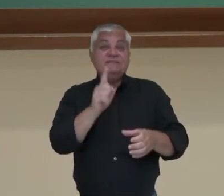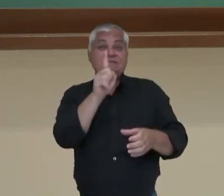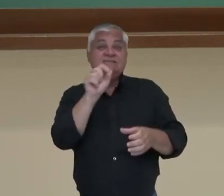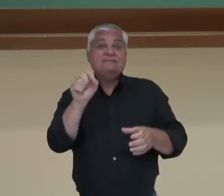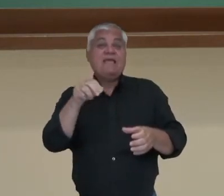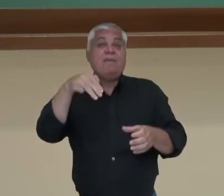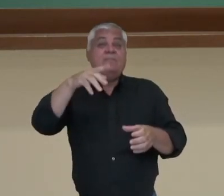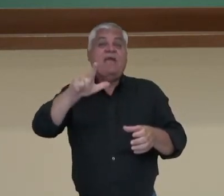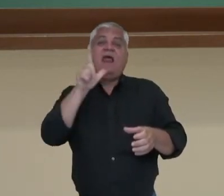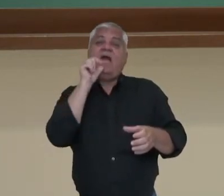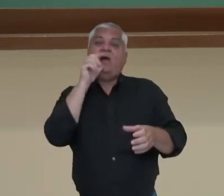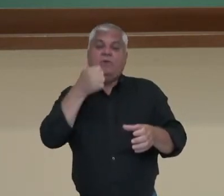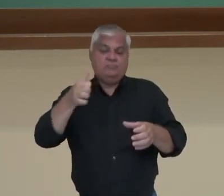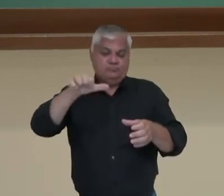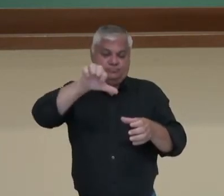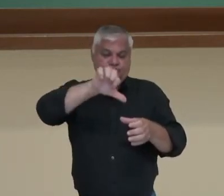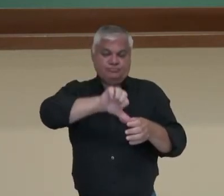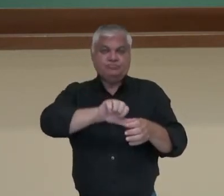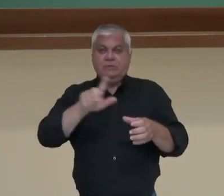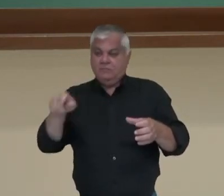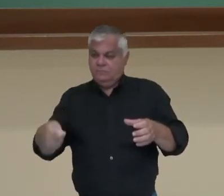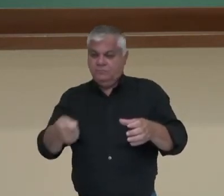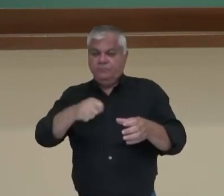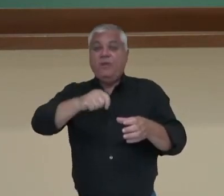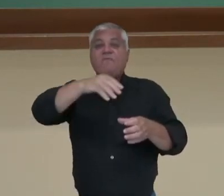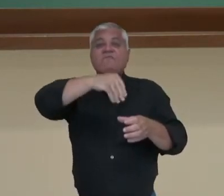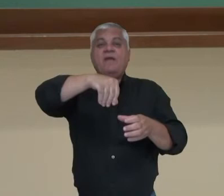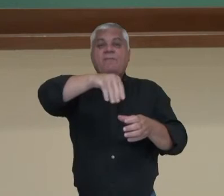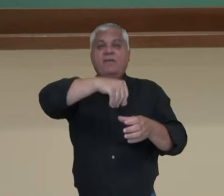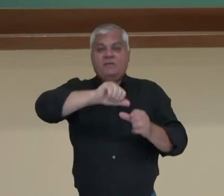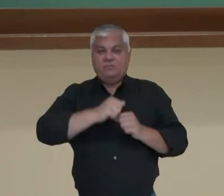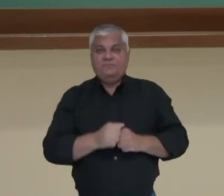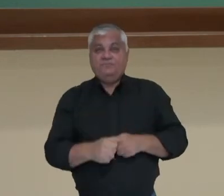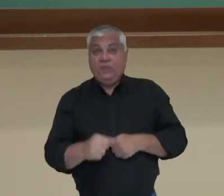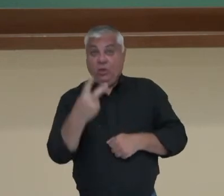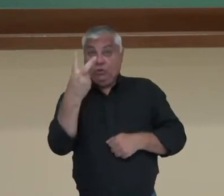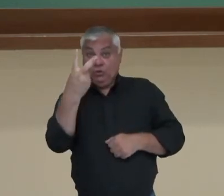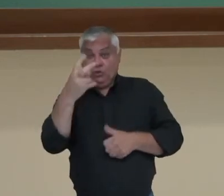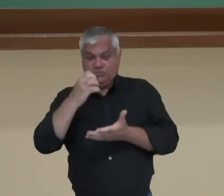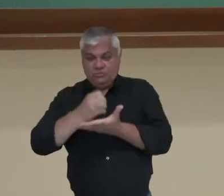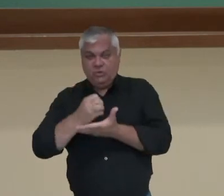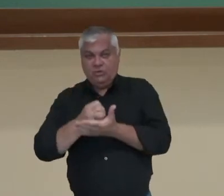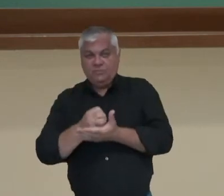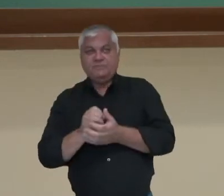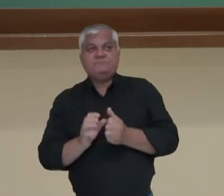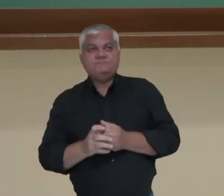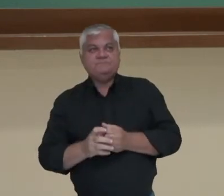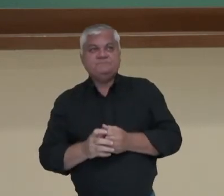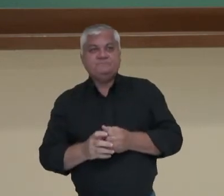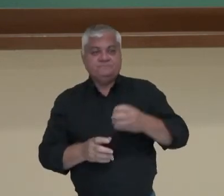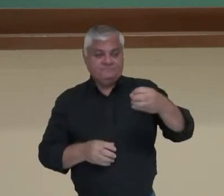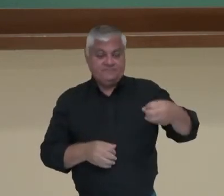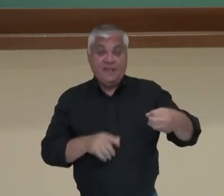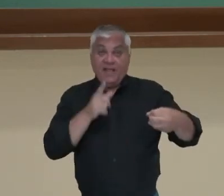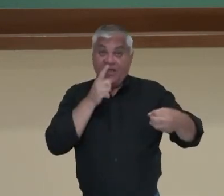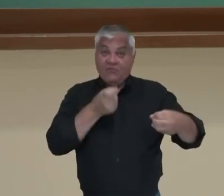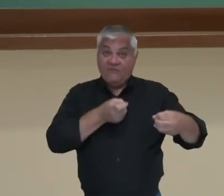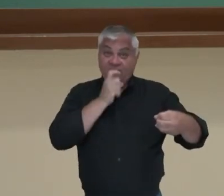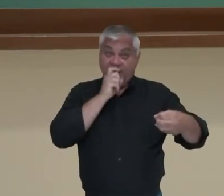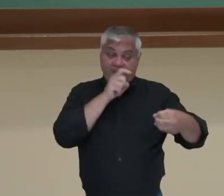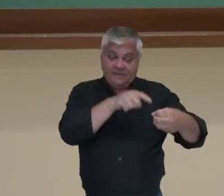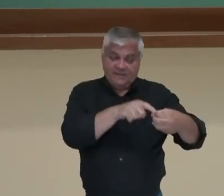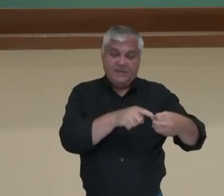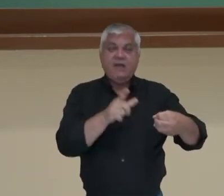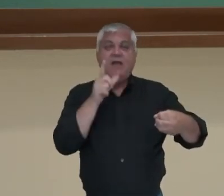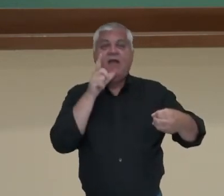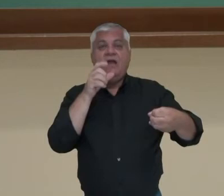morna e uma colher rasa do fermento. No copo 2, coloca... Aliás, aqui um é água fria, outro é água morna, tá?